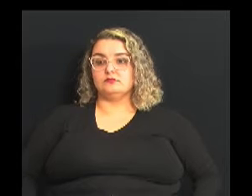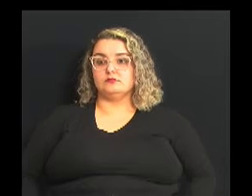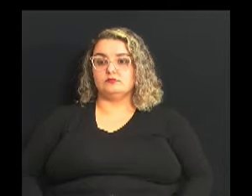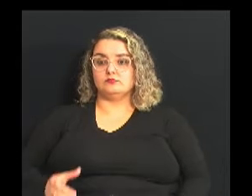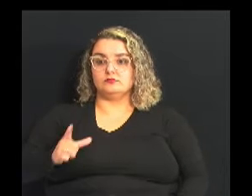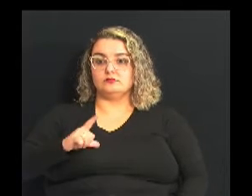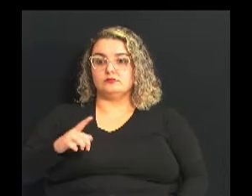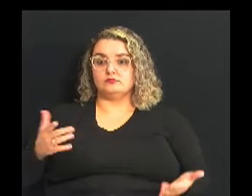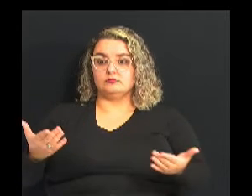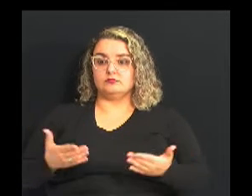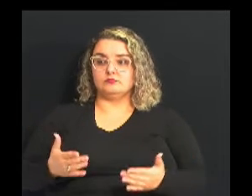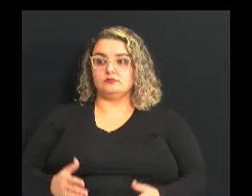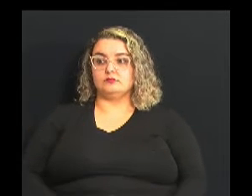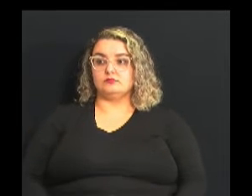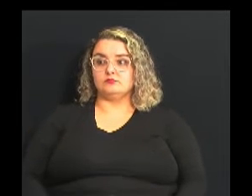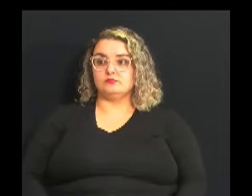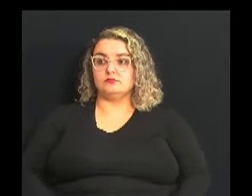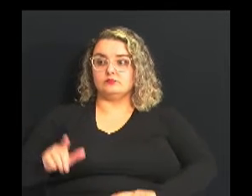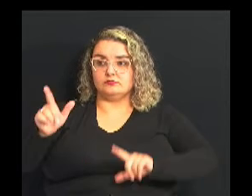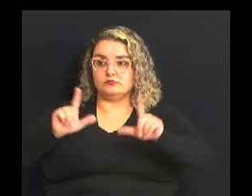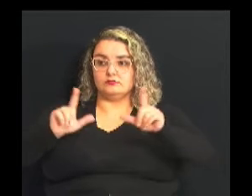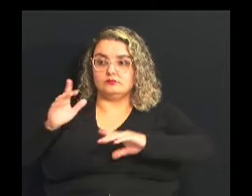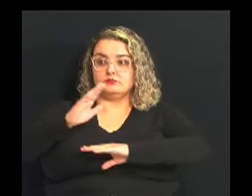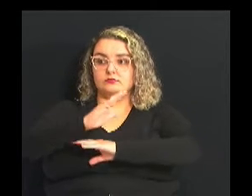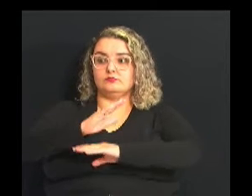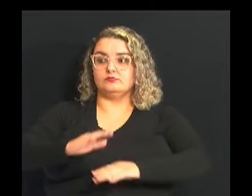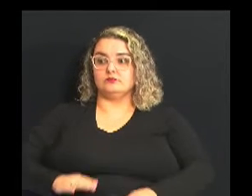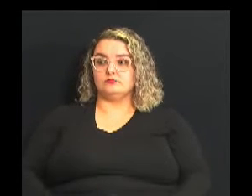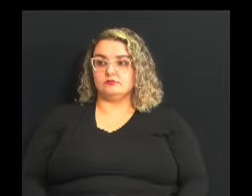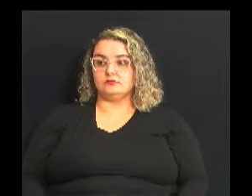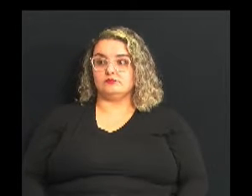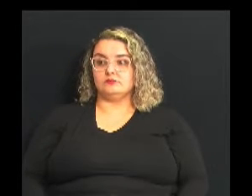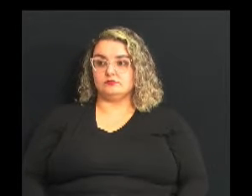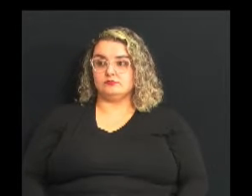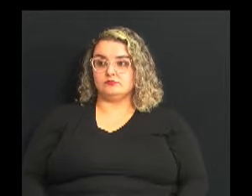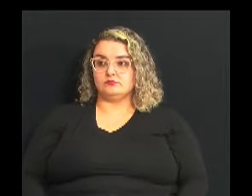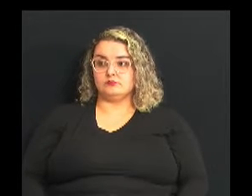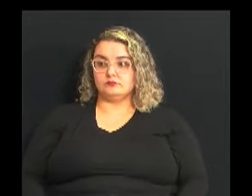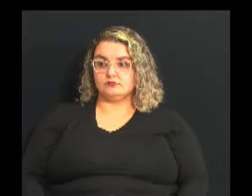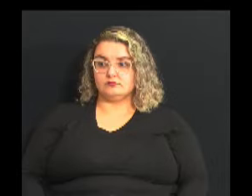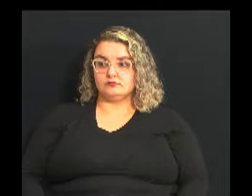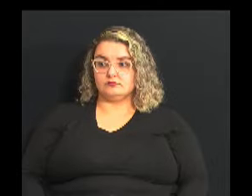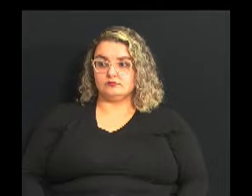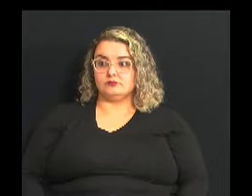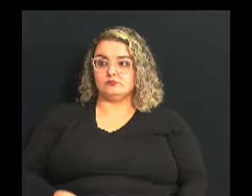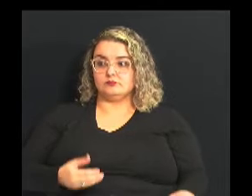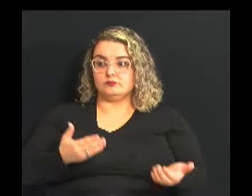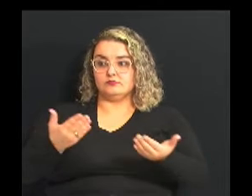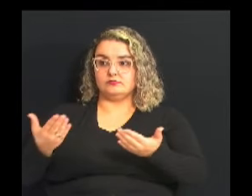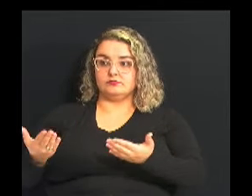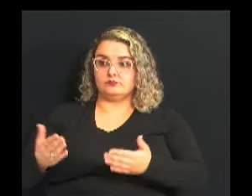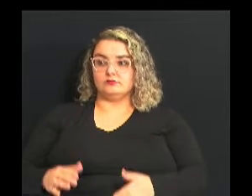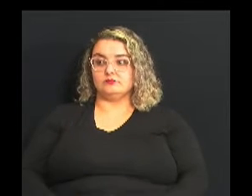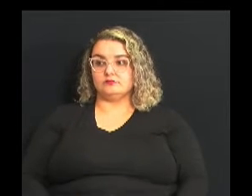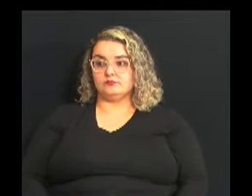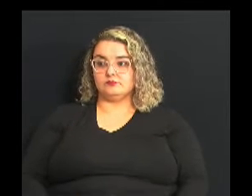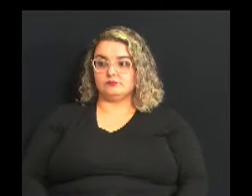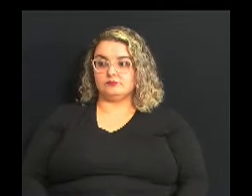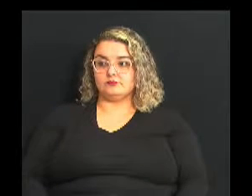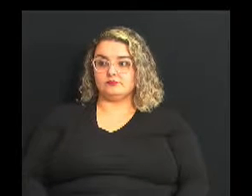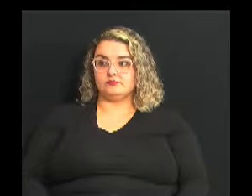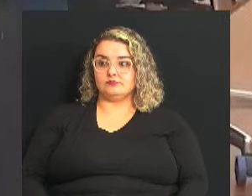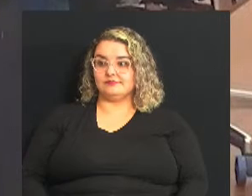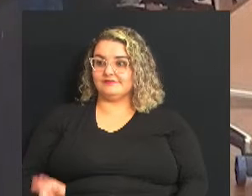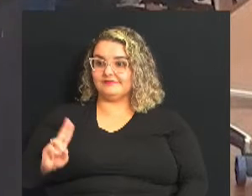a parte da TV Câmara, que o Dario vai apresentar. Vou ficar tirando sarro do nome dele pro resto da